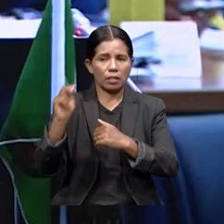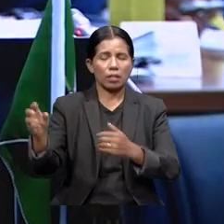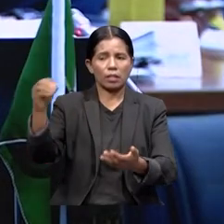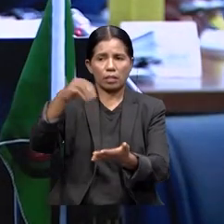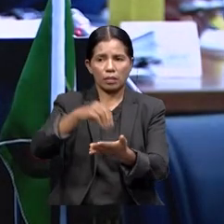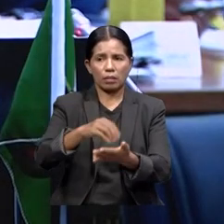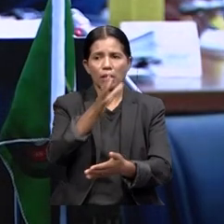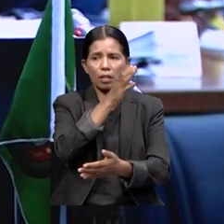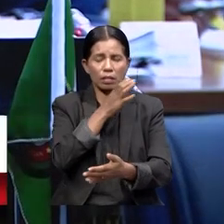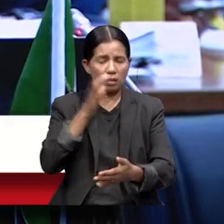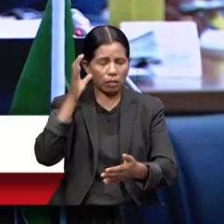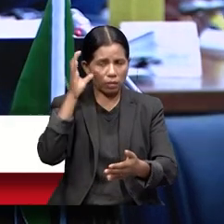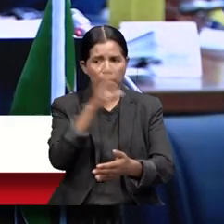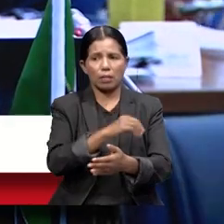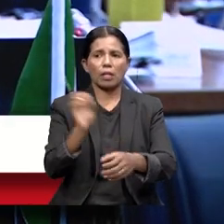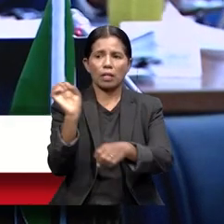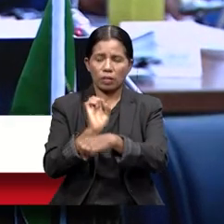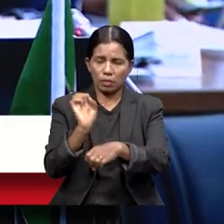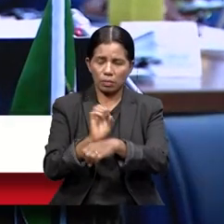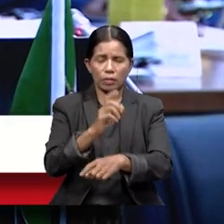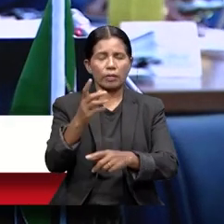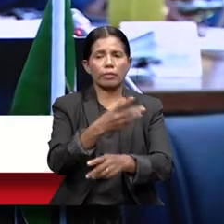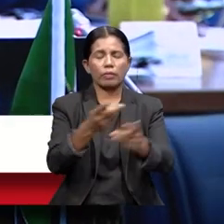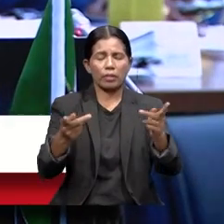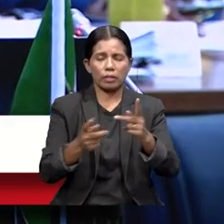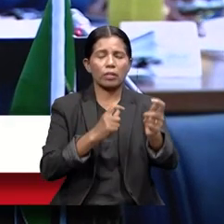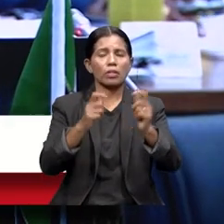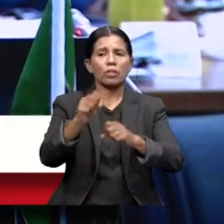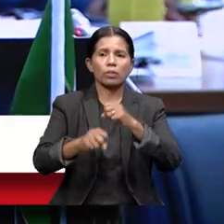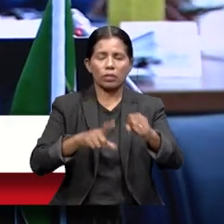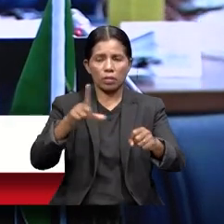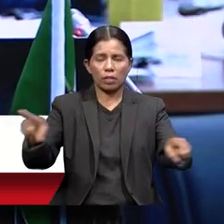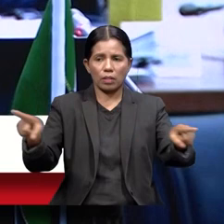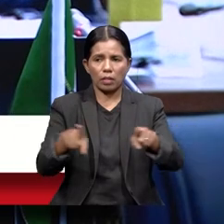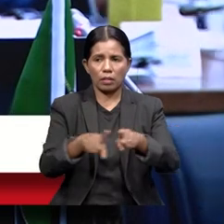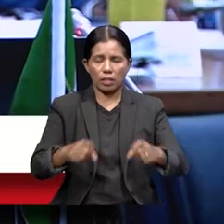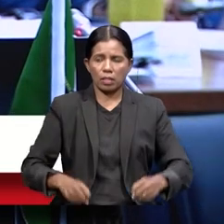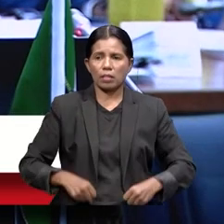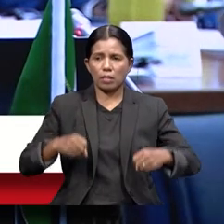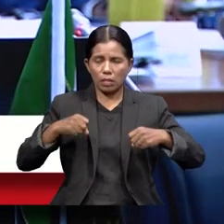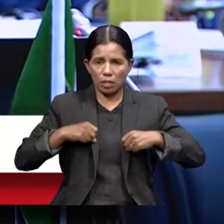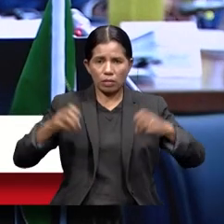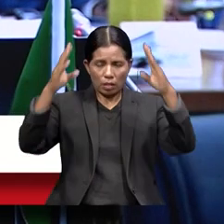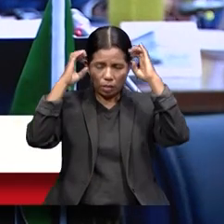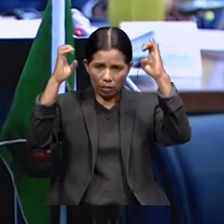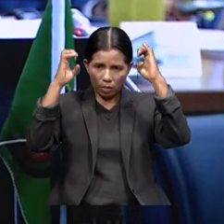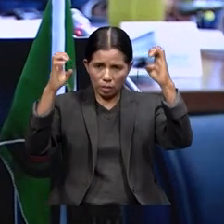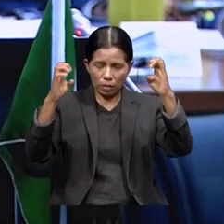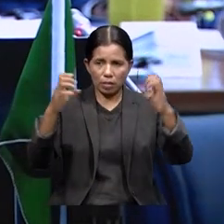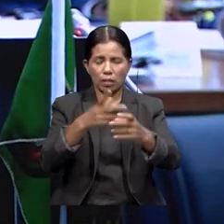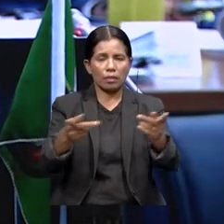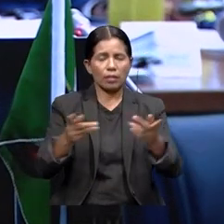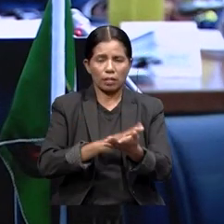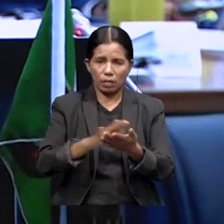investe agricultura economia turismo no setor social maka nessa saúde educação saneamento